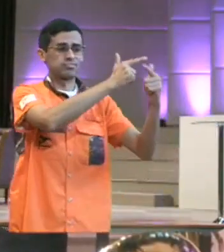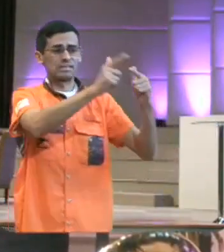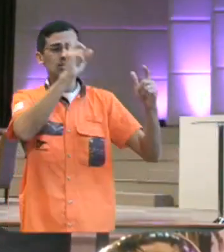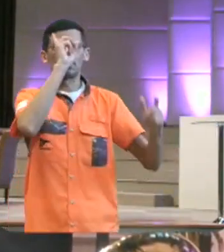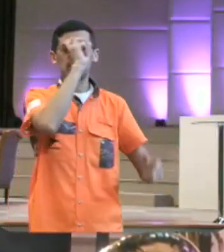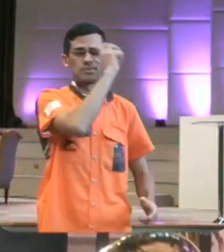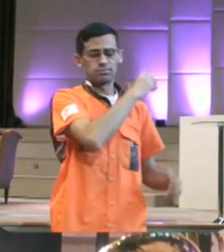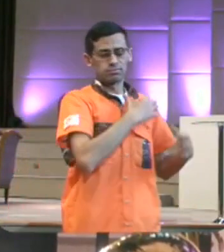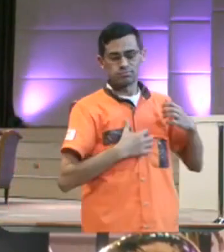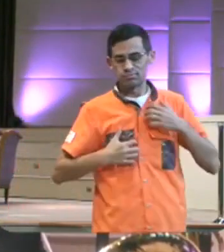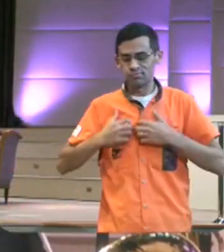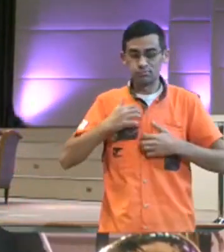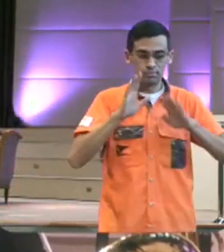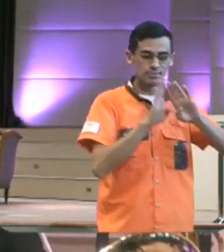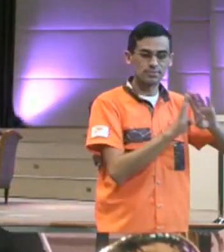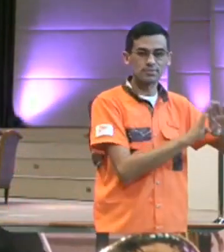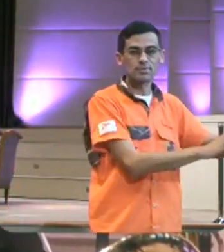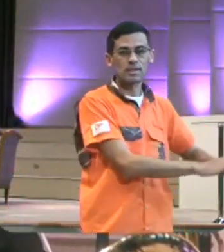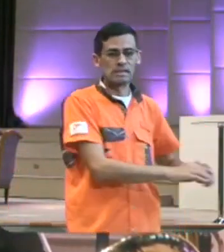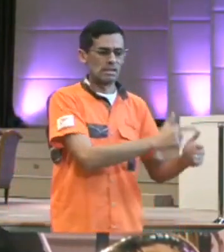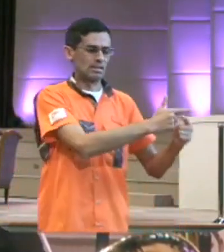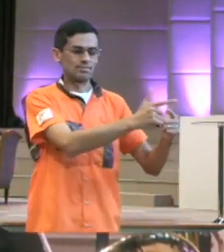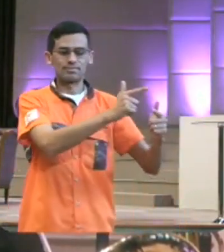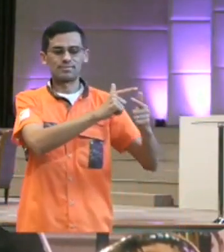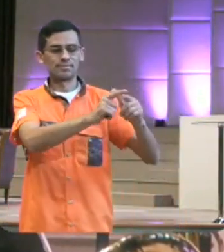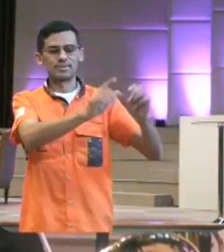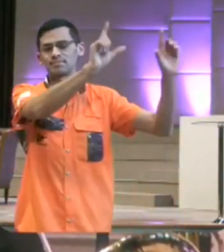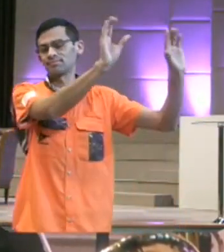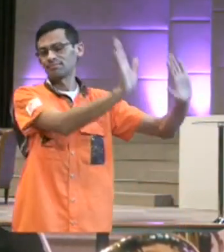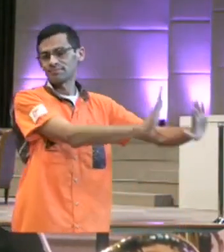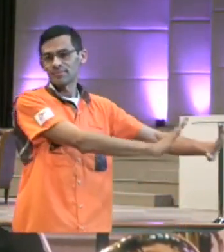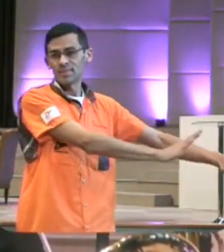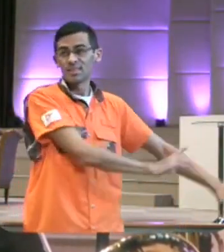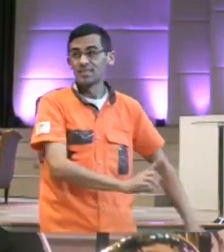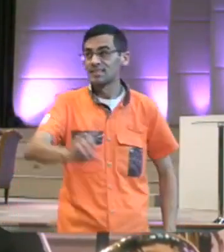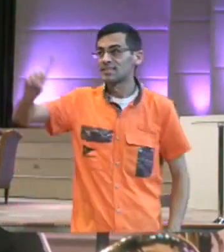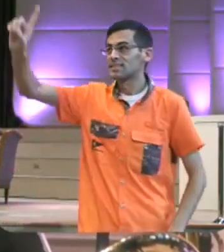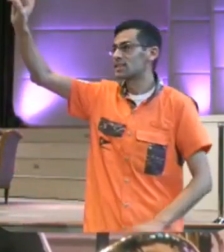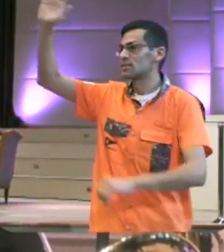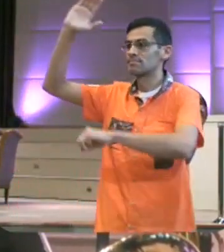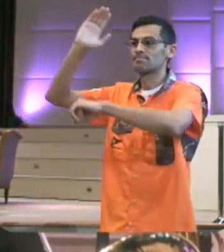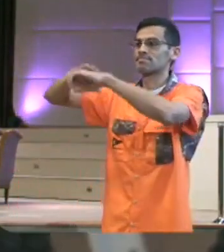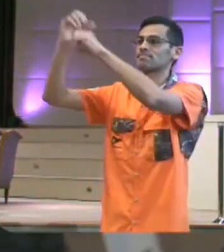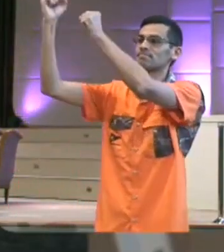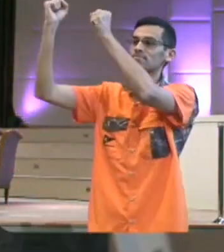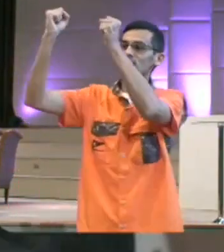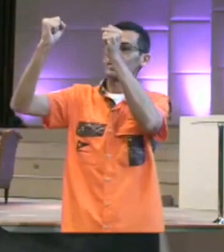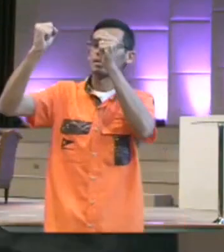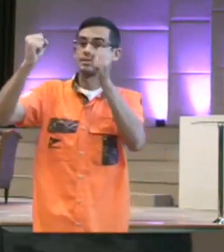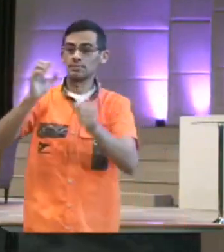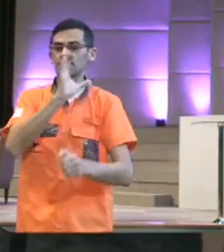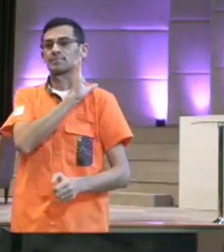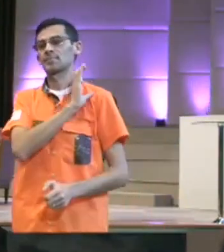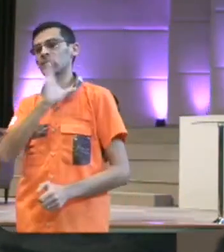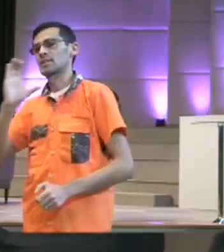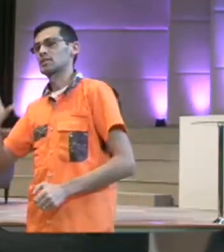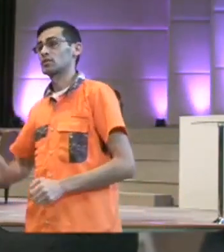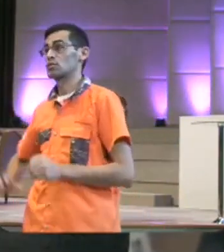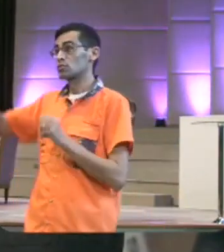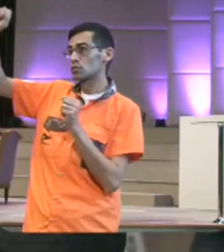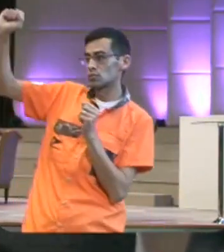passa o temporal, passa o temporal.